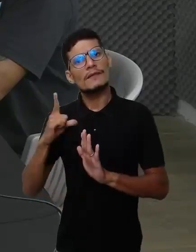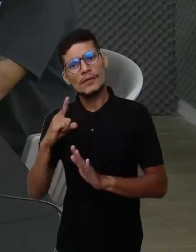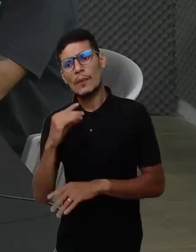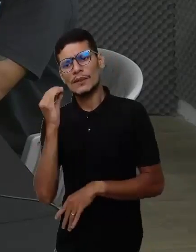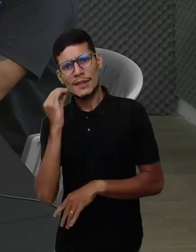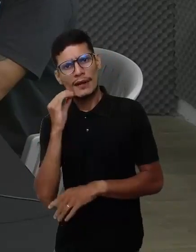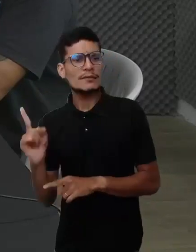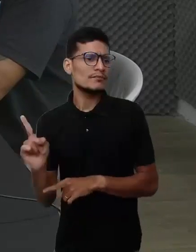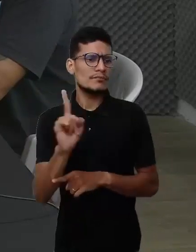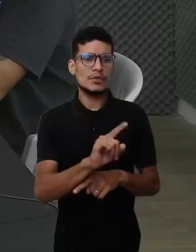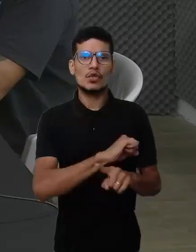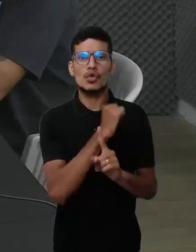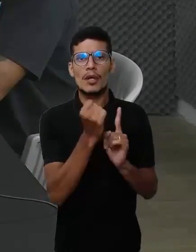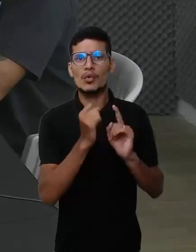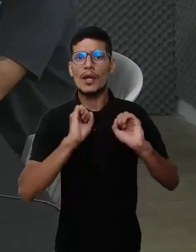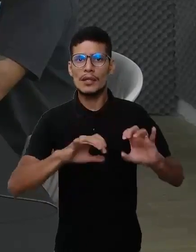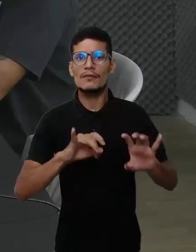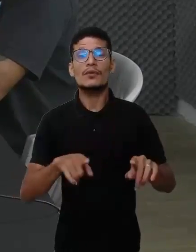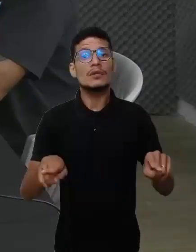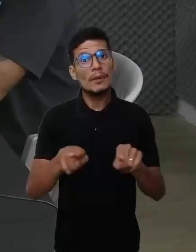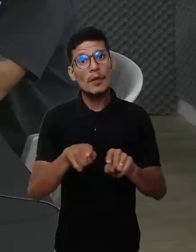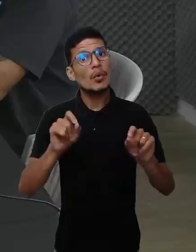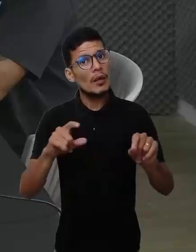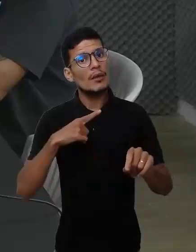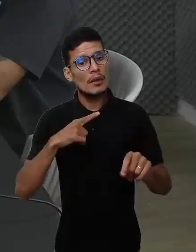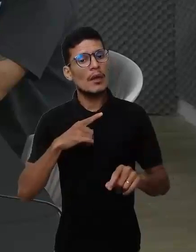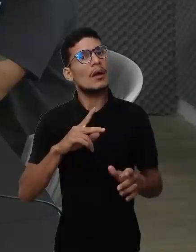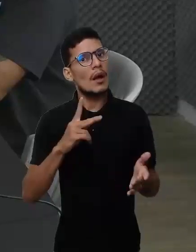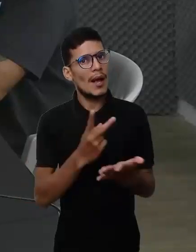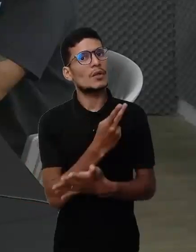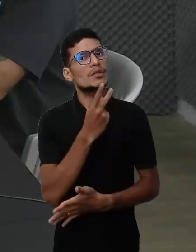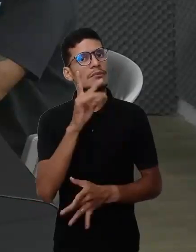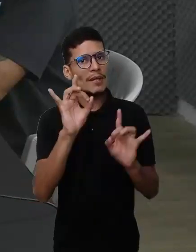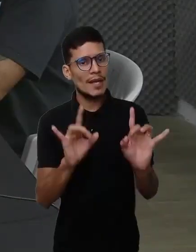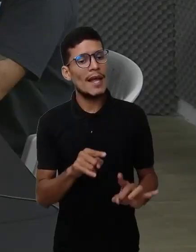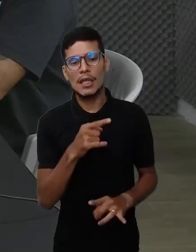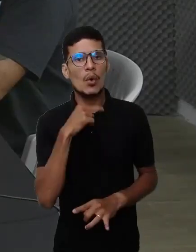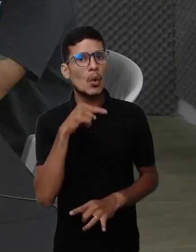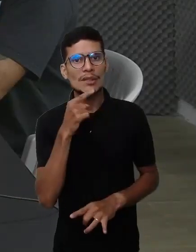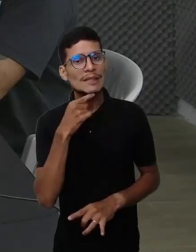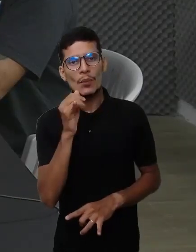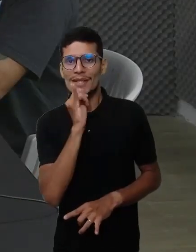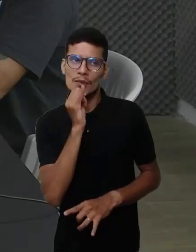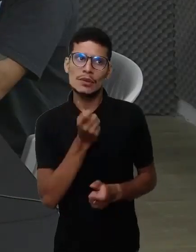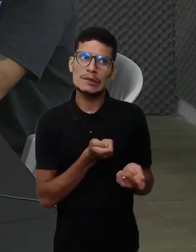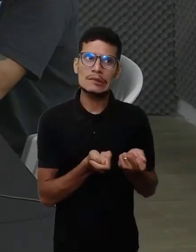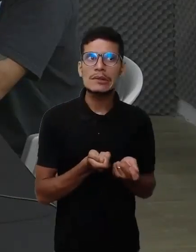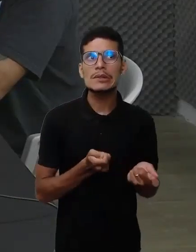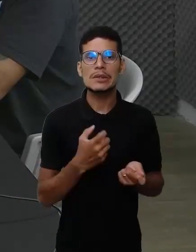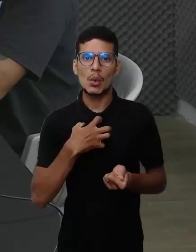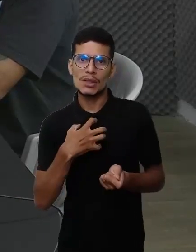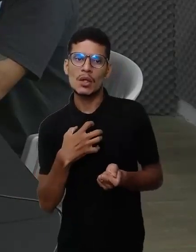sistema socioeducativo Assim. e, finalmente, são casos especiais. Ele não conseguiu dar conta, ele não conseguiu lidar com essa situação